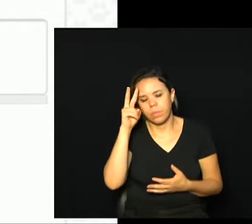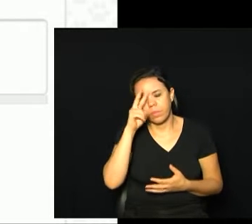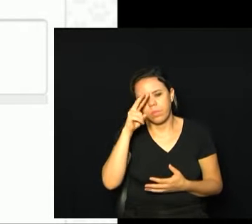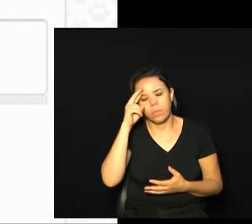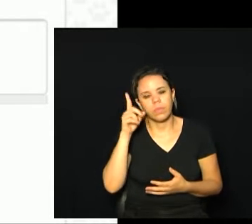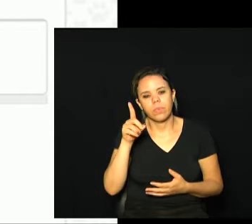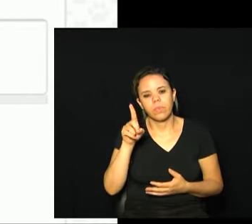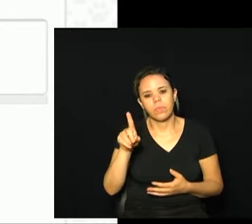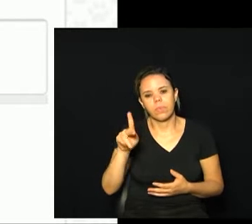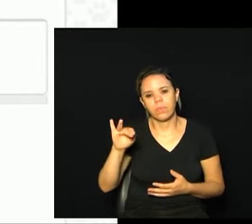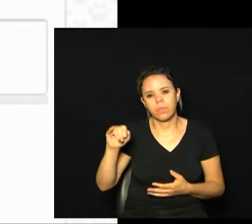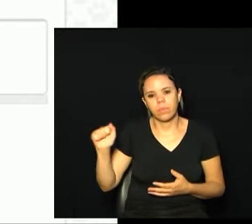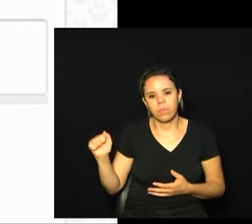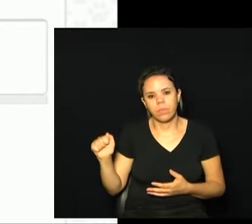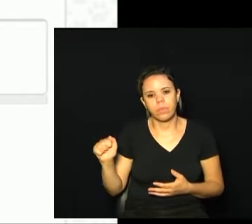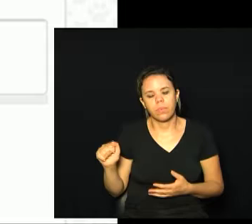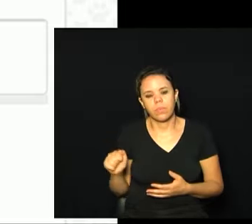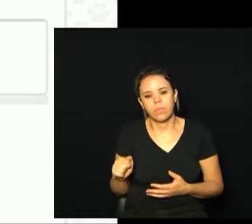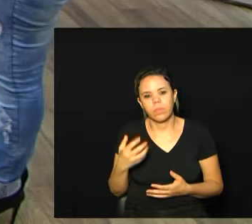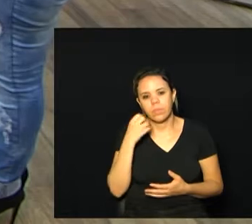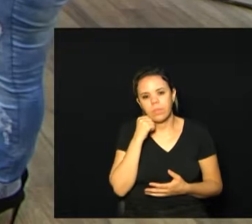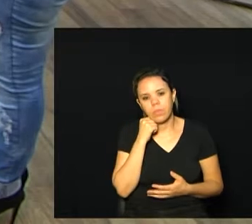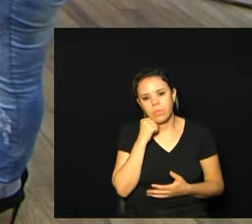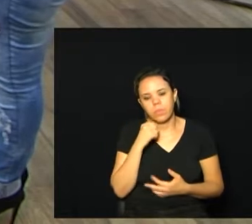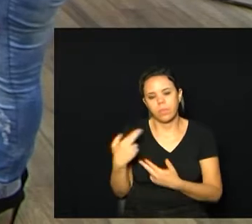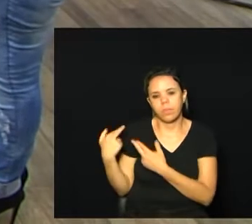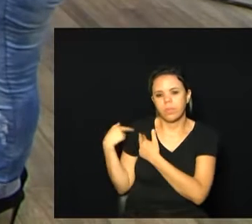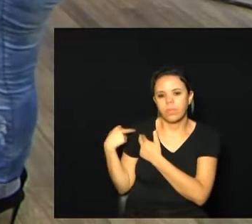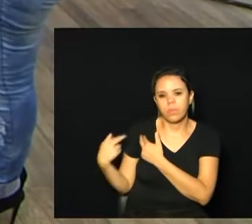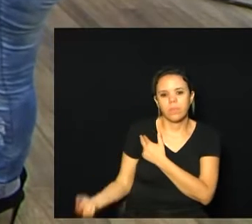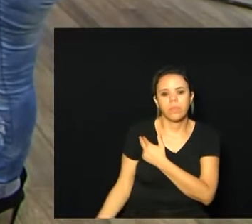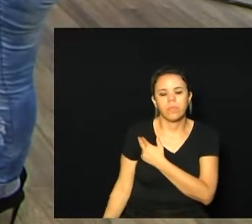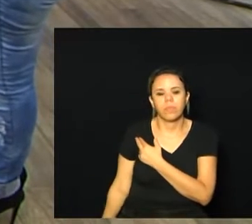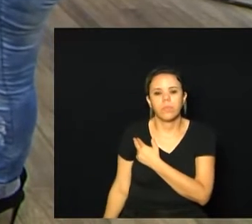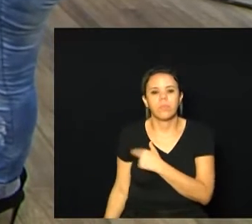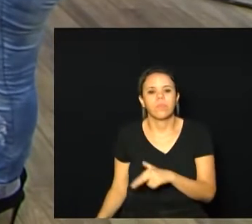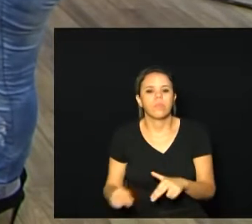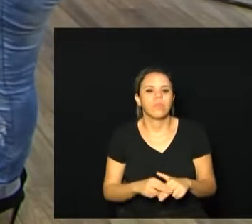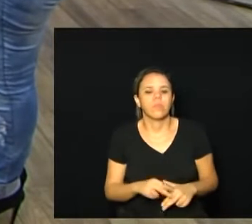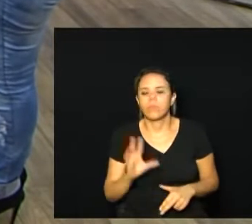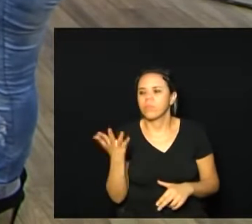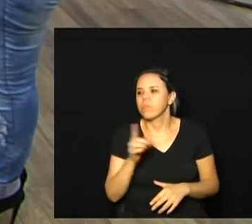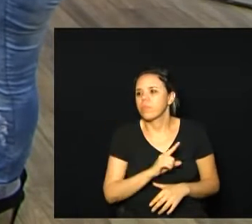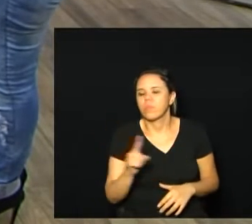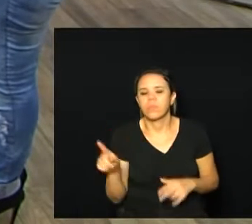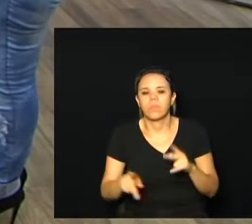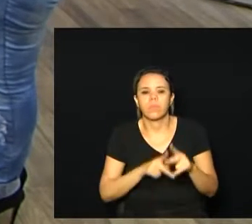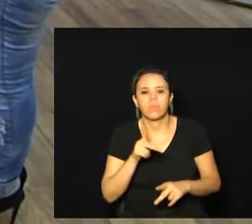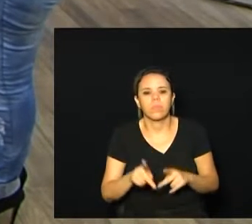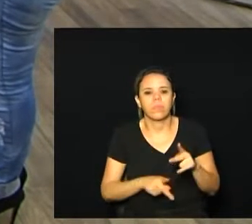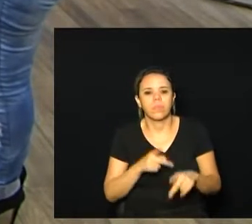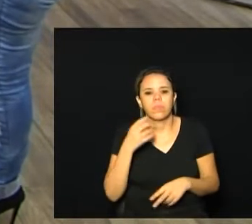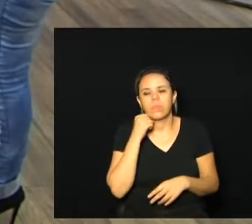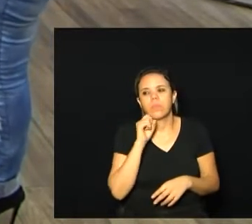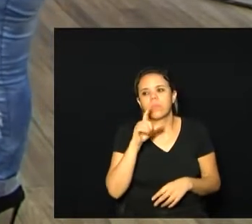o DPBEA, Gabriel, busca a adoção responsável, justamente para que não aconteça isso. As pessoas